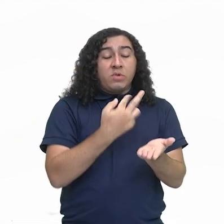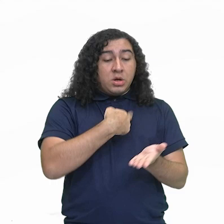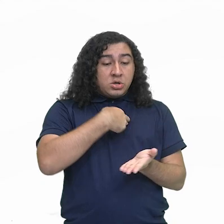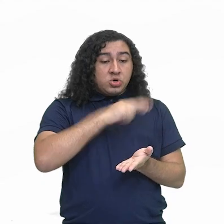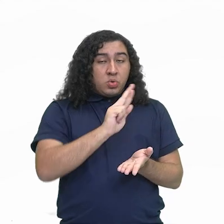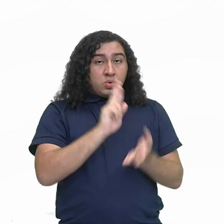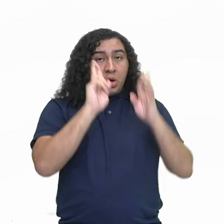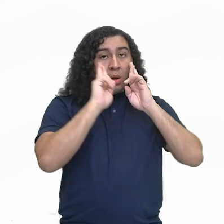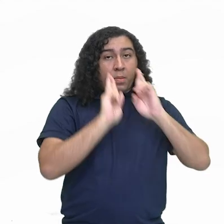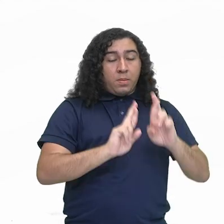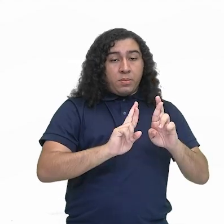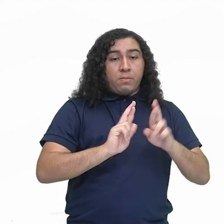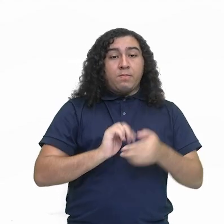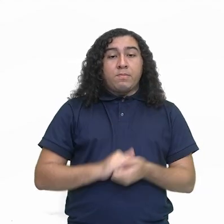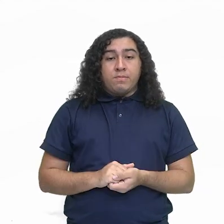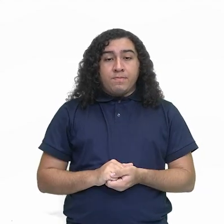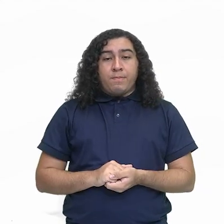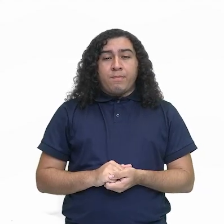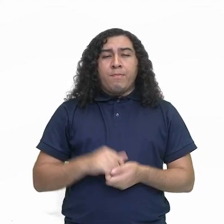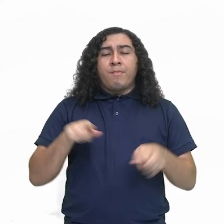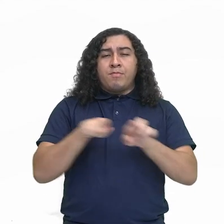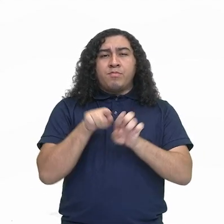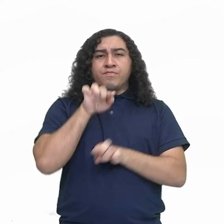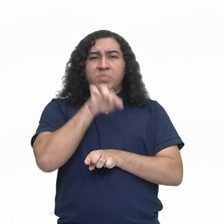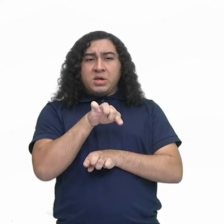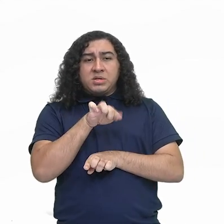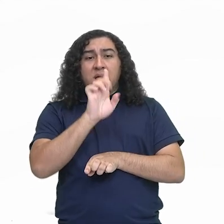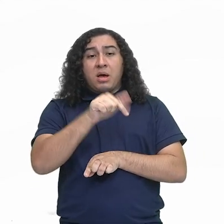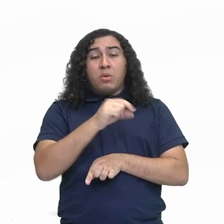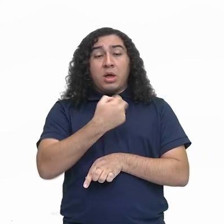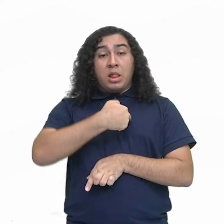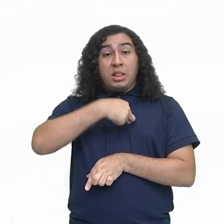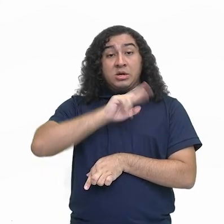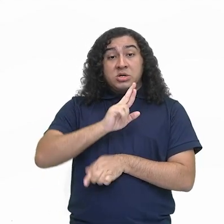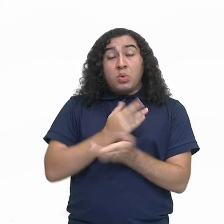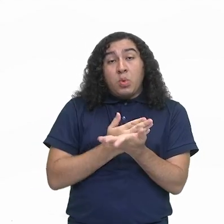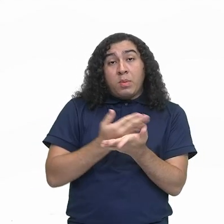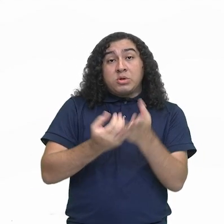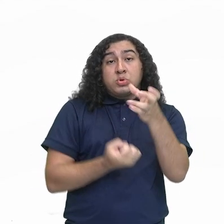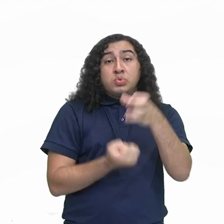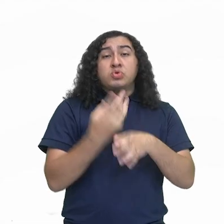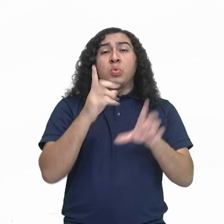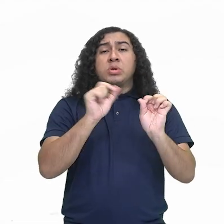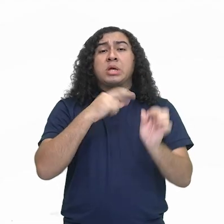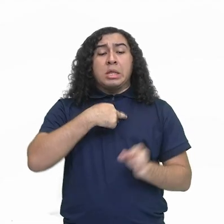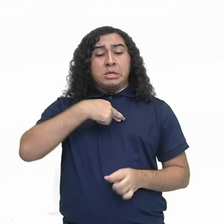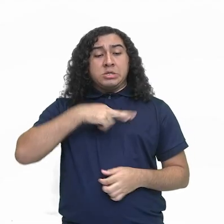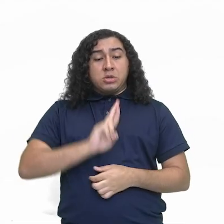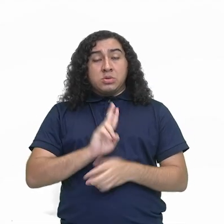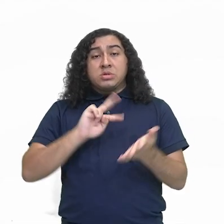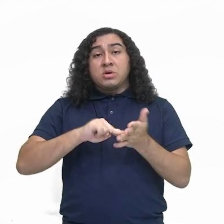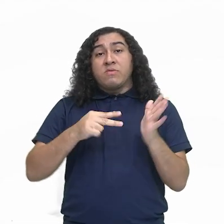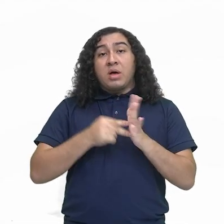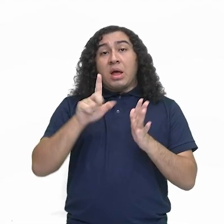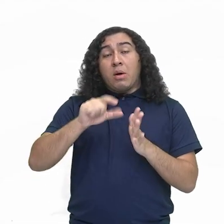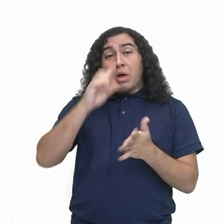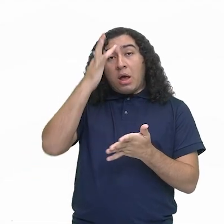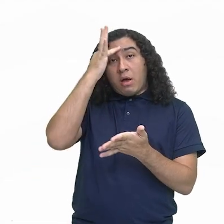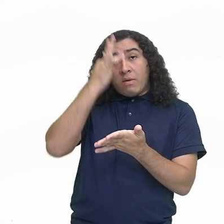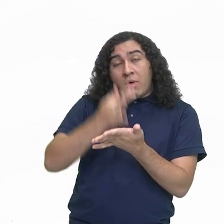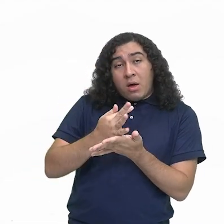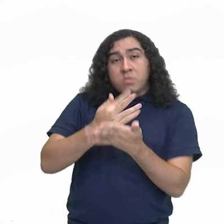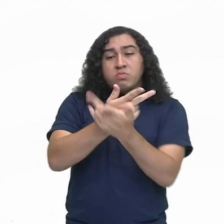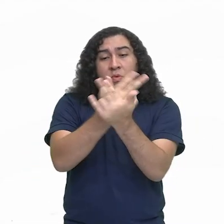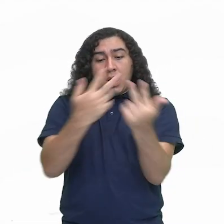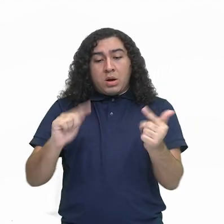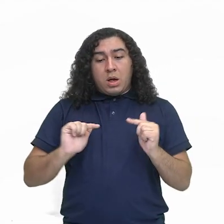Esse conhecimento religioso ele vai dar origem à religião, né? Da questão da religião. O que é a religião? É o conjunto de crenças e